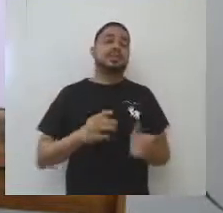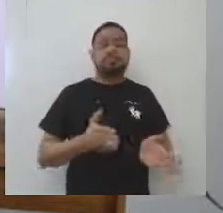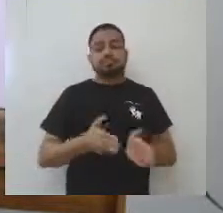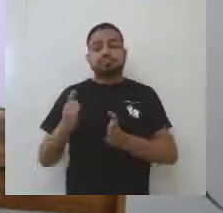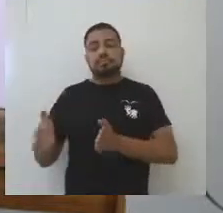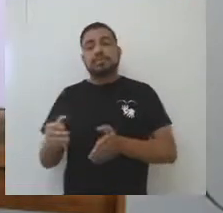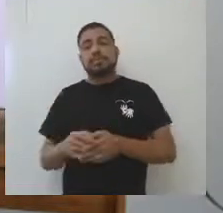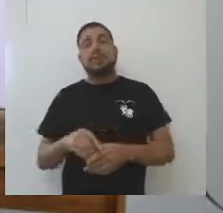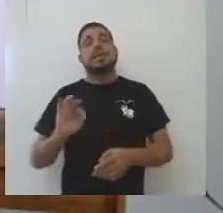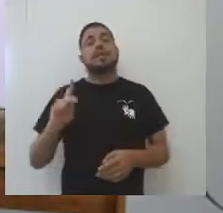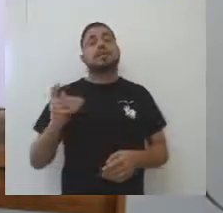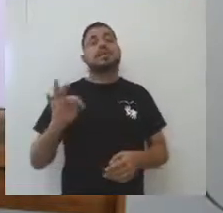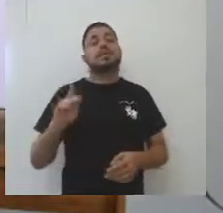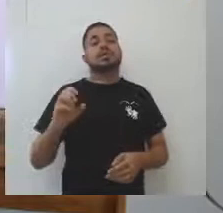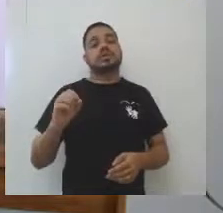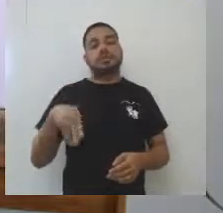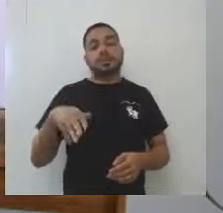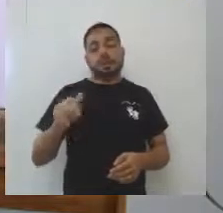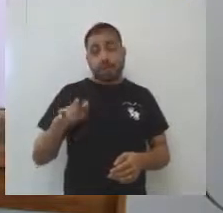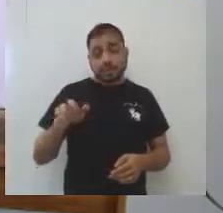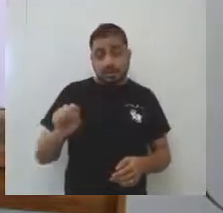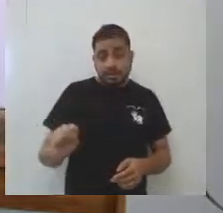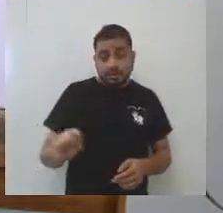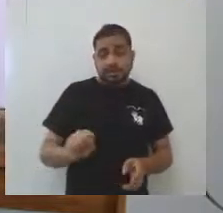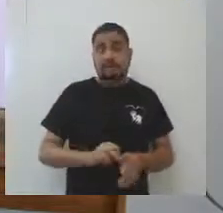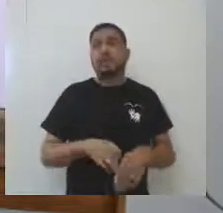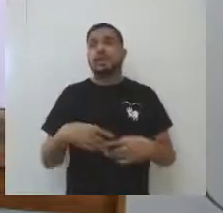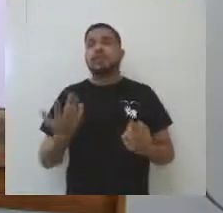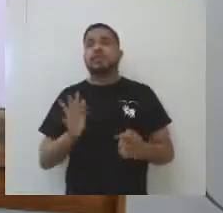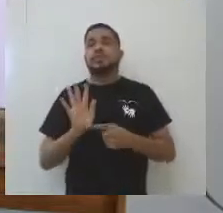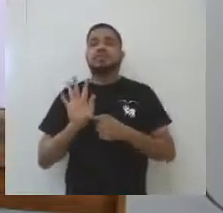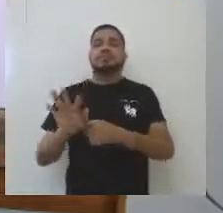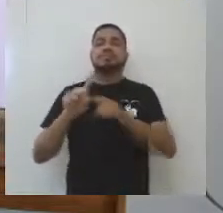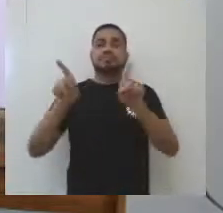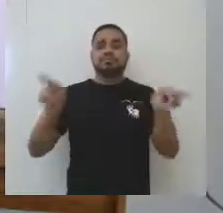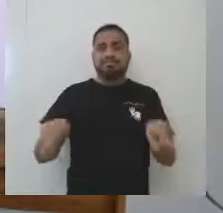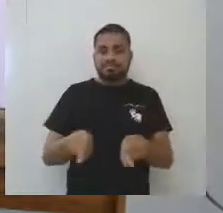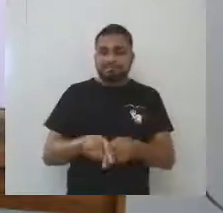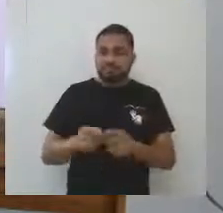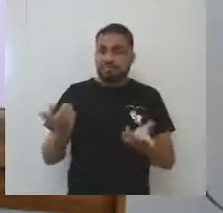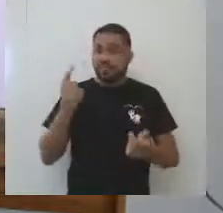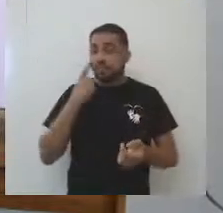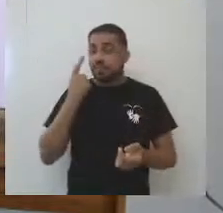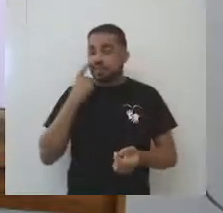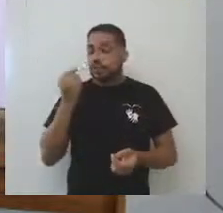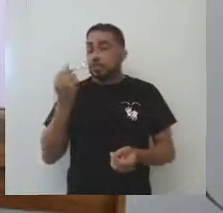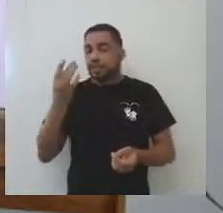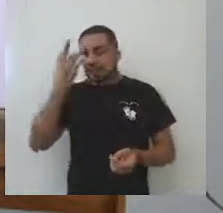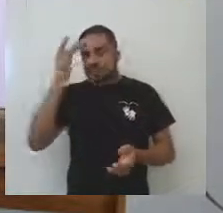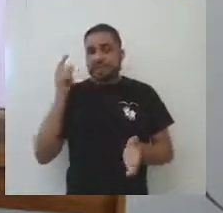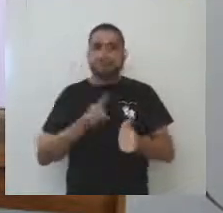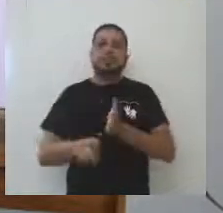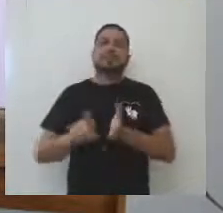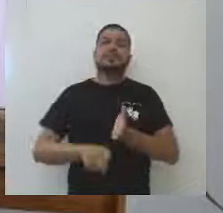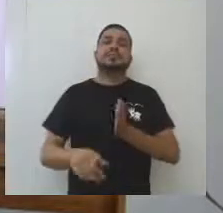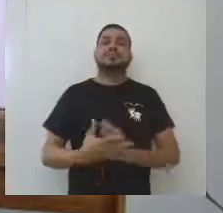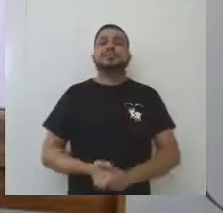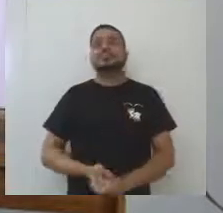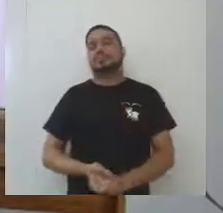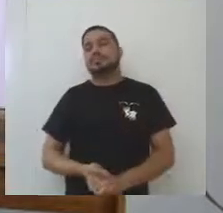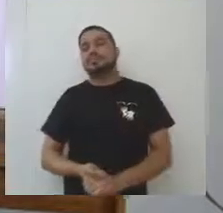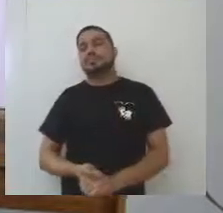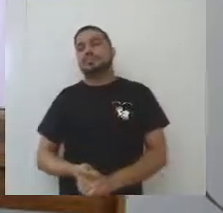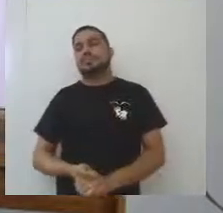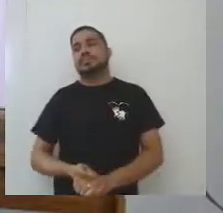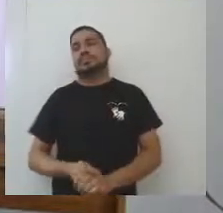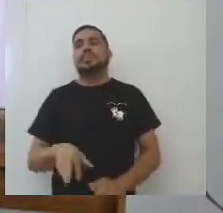os heredogramas. Beleza? Tranquilo? Mari, por favor, coloca aqui na tela aqui pra gente ver aqui o que é que o pessoal mandou pra mim. Aí vamos